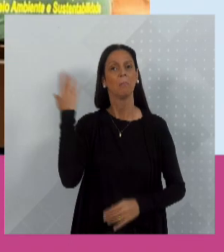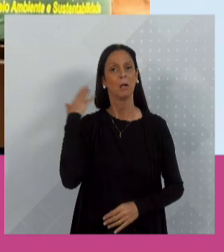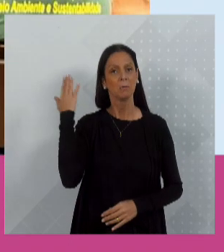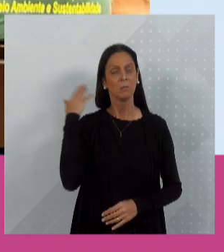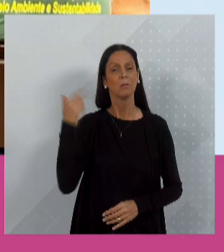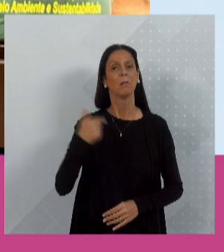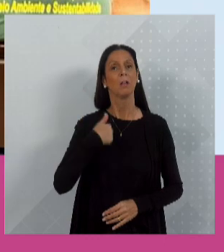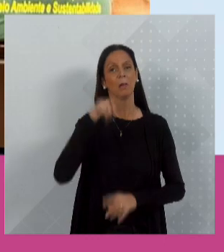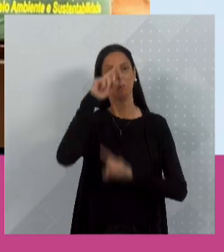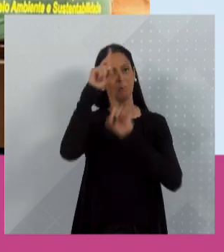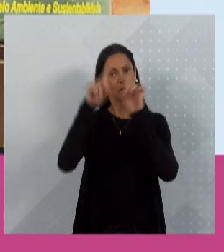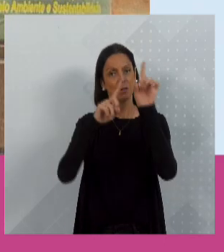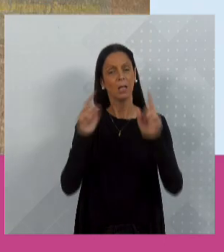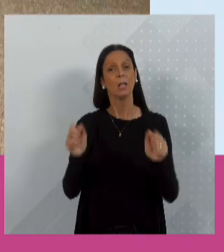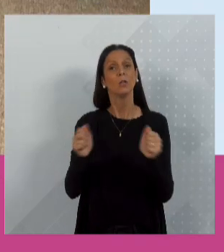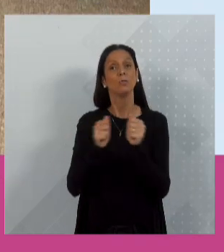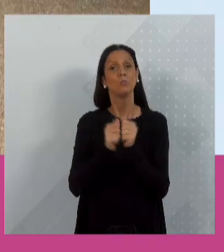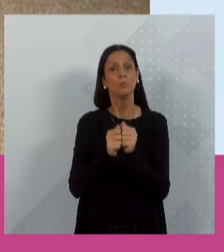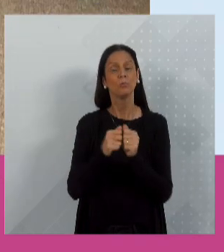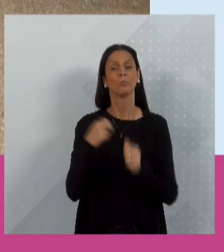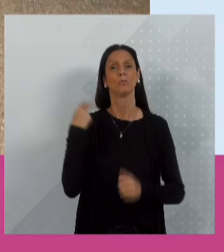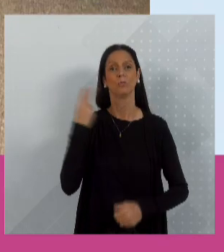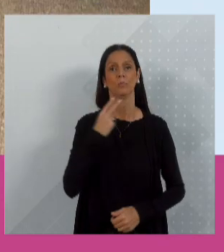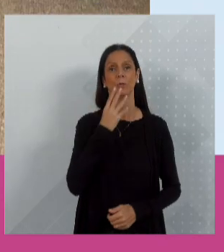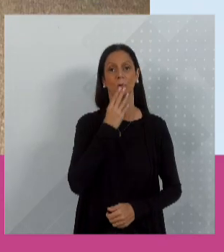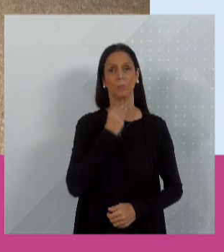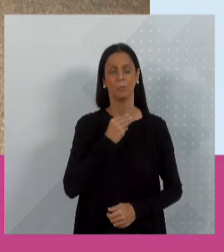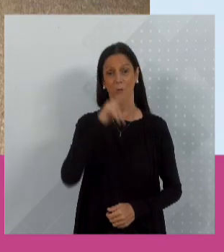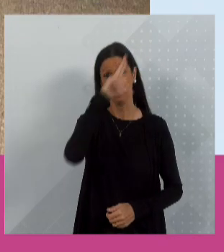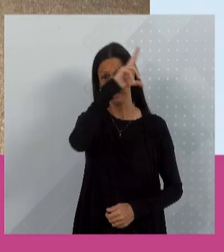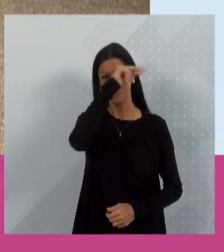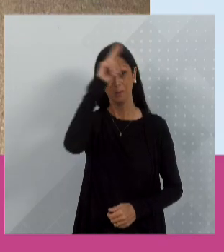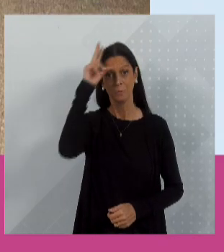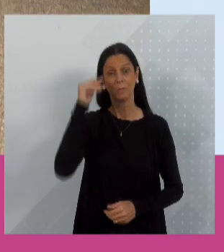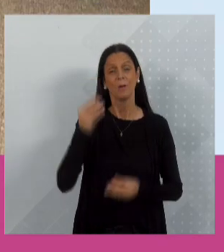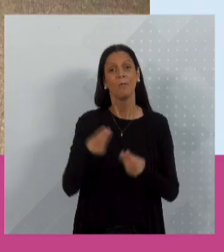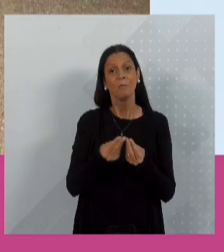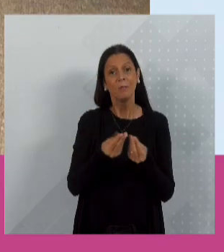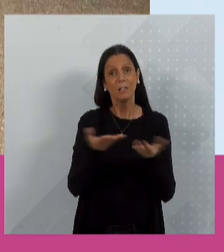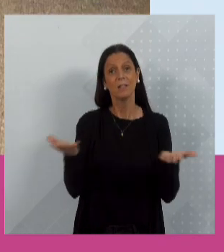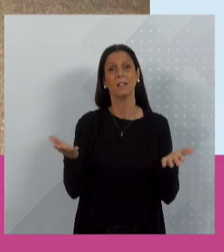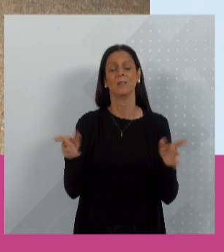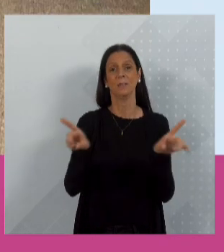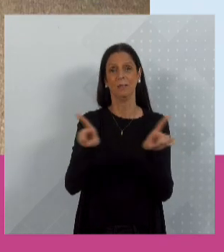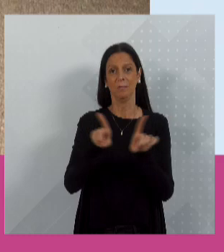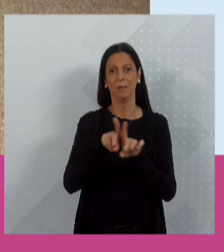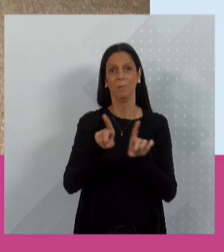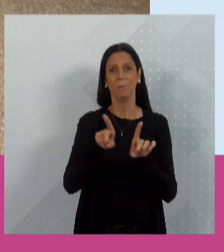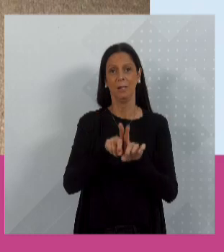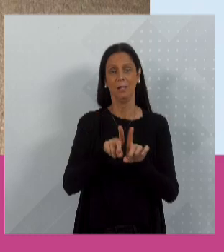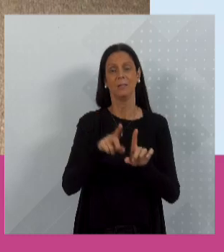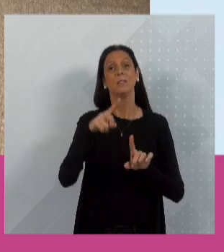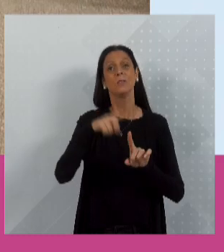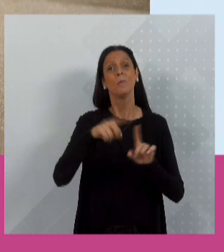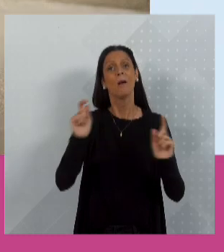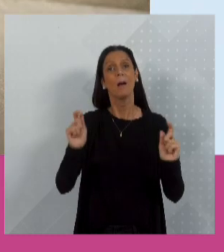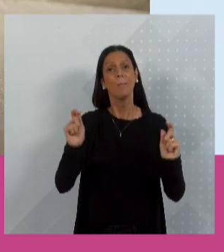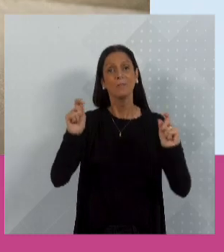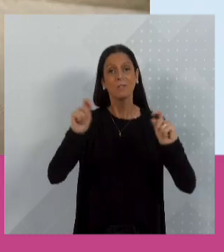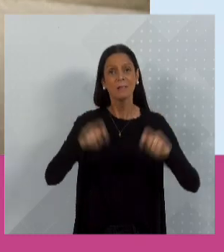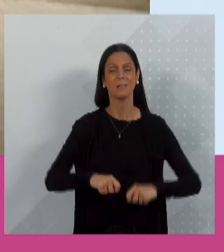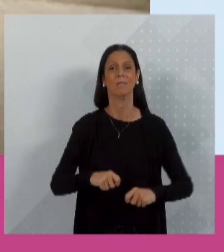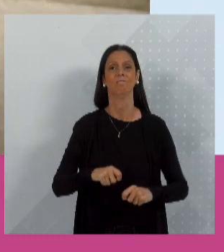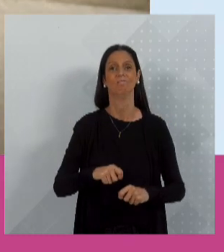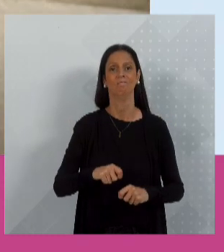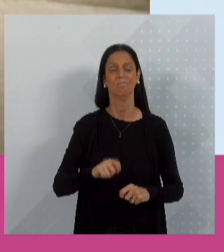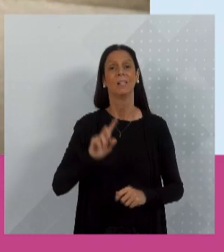mim, pelo vereador Bruno Cunha, para que o Executivo fornecesse esse tipo de capacitação para